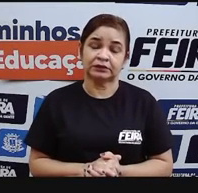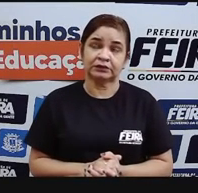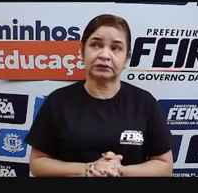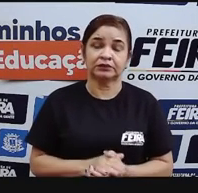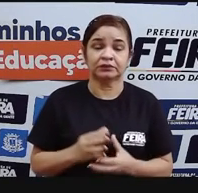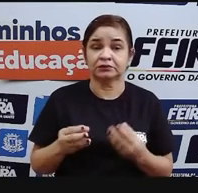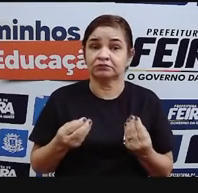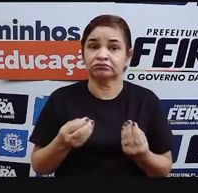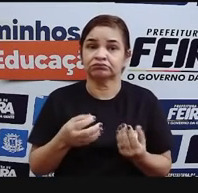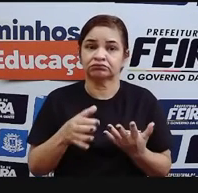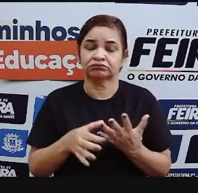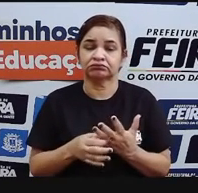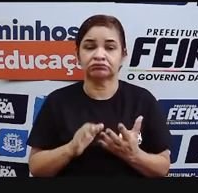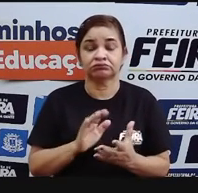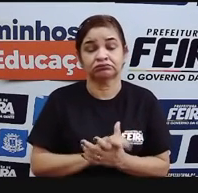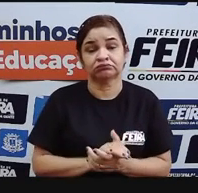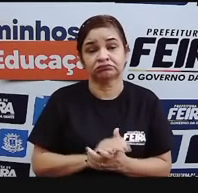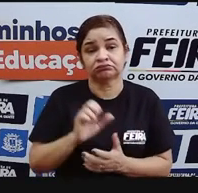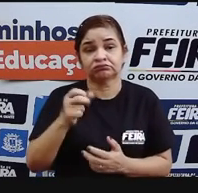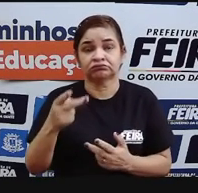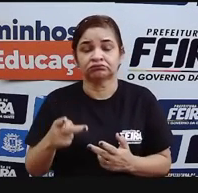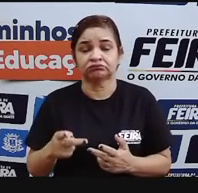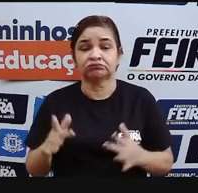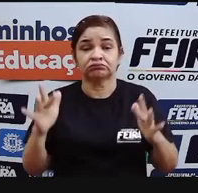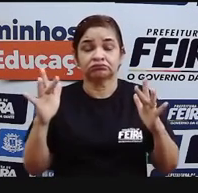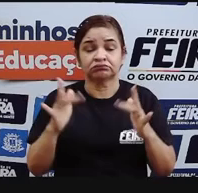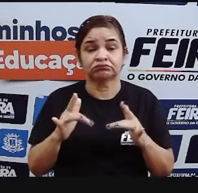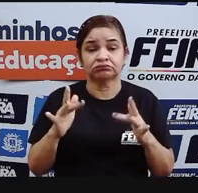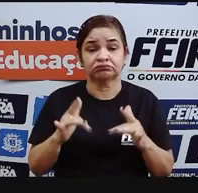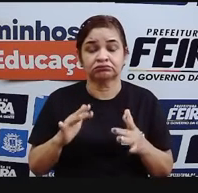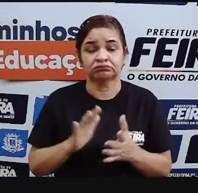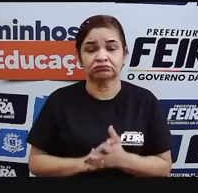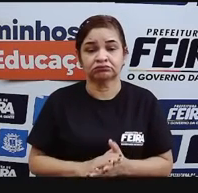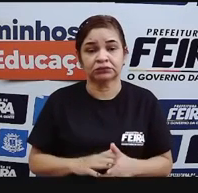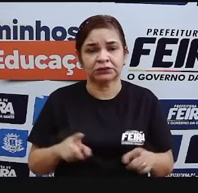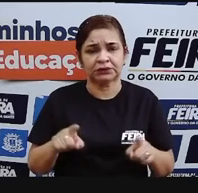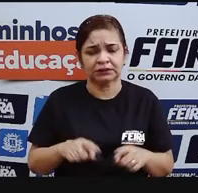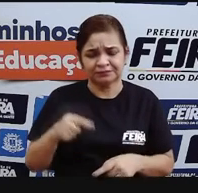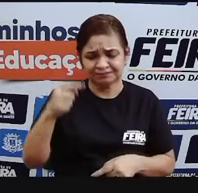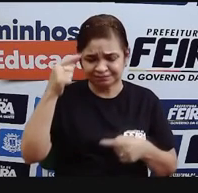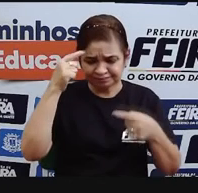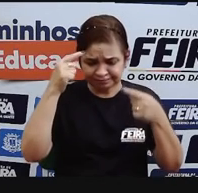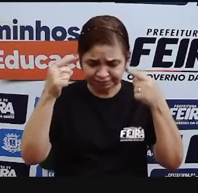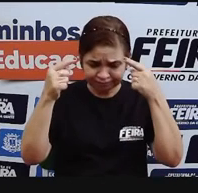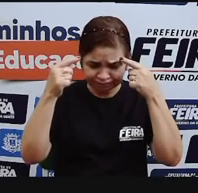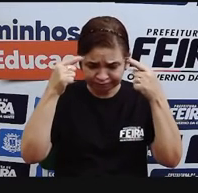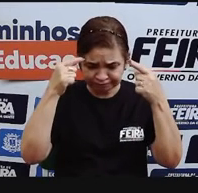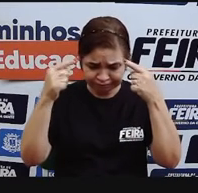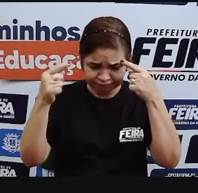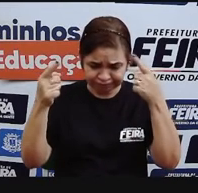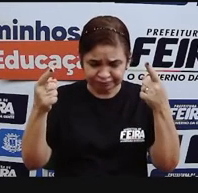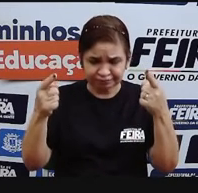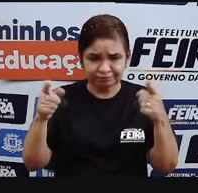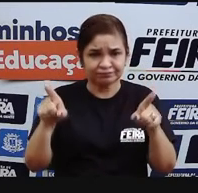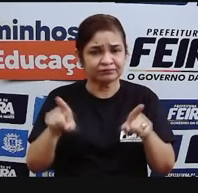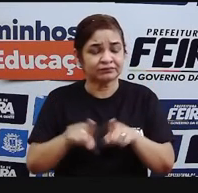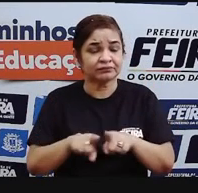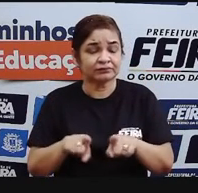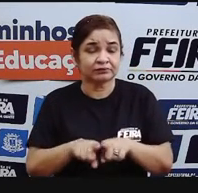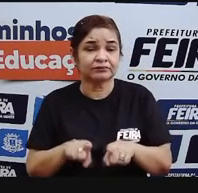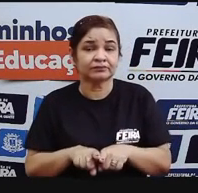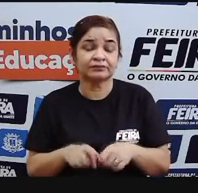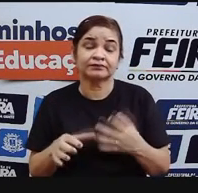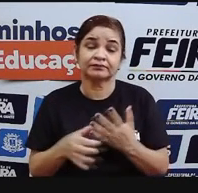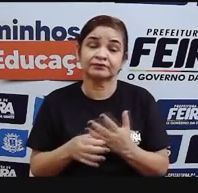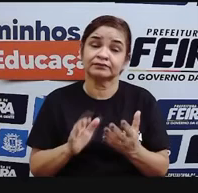esposo, ou o namorado. E a violência psicológica, que também é praticada pelo cônjuge, né, no caso o